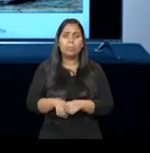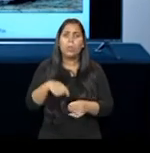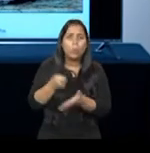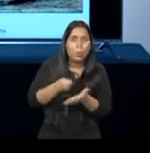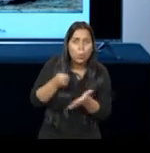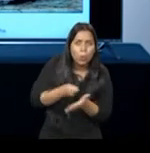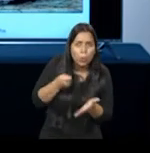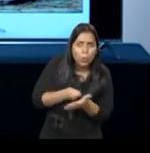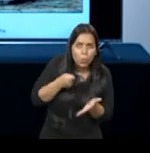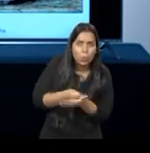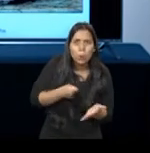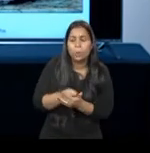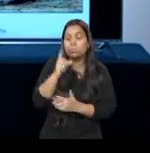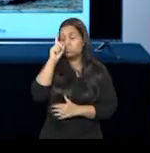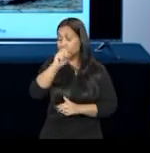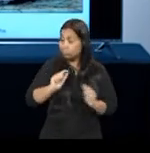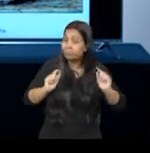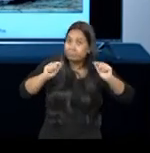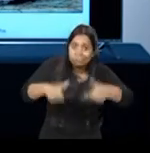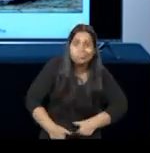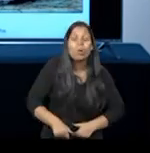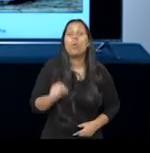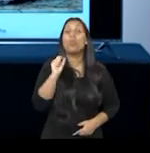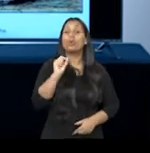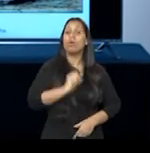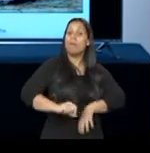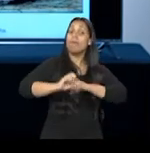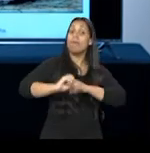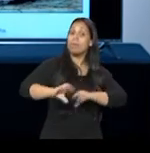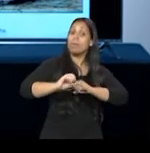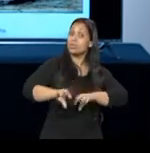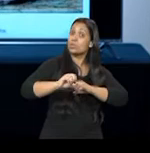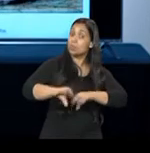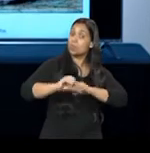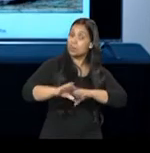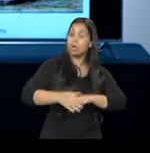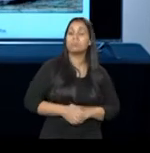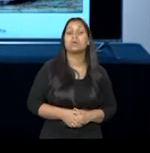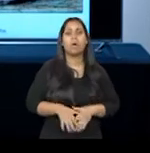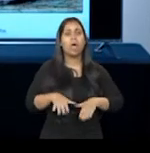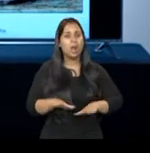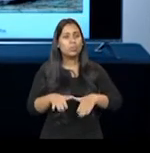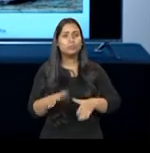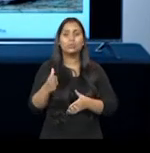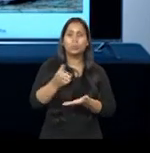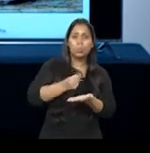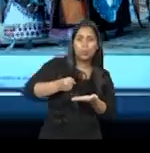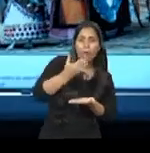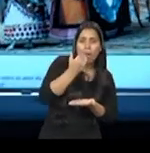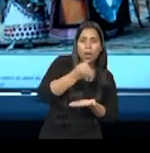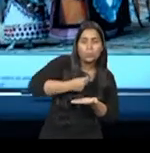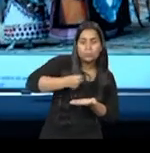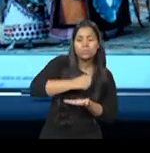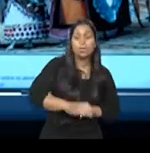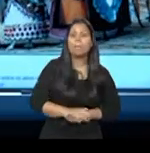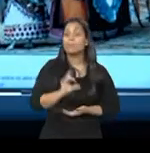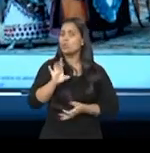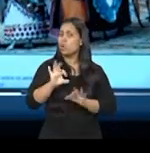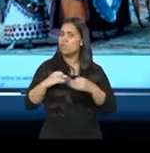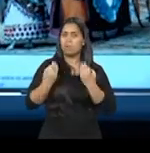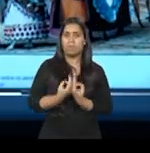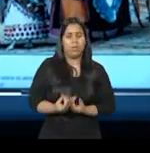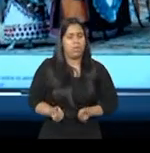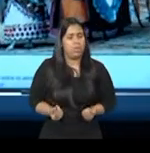Luta, ela conseguiu ter acesso a algum tipo de educação ali relacionado principalmente à costura, a cozinhar. Somente